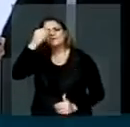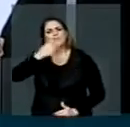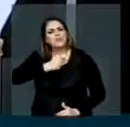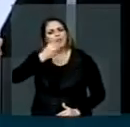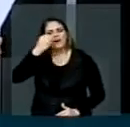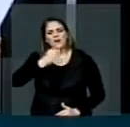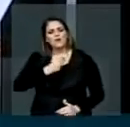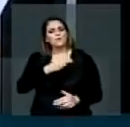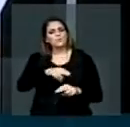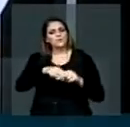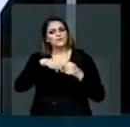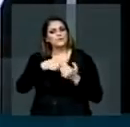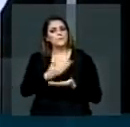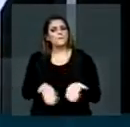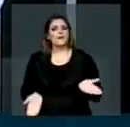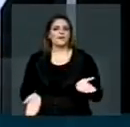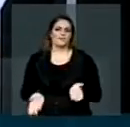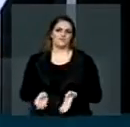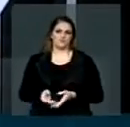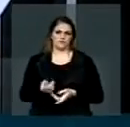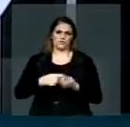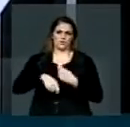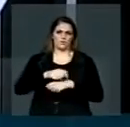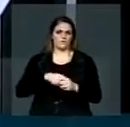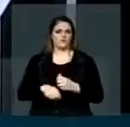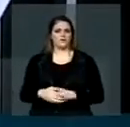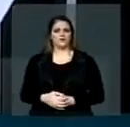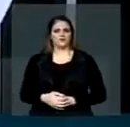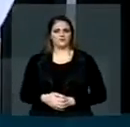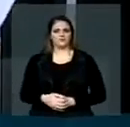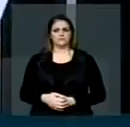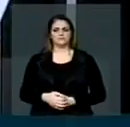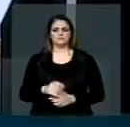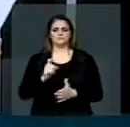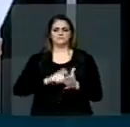de modo a perder participação no PIB. A indústria brasileira